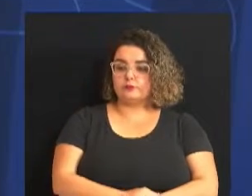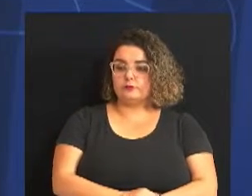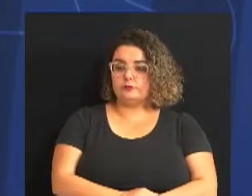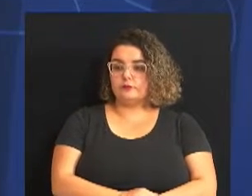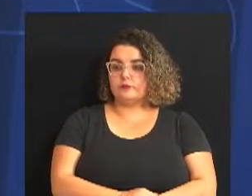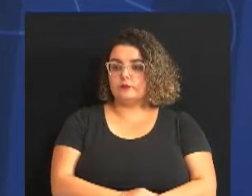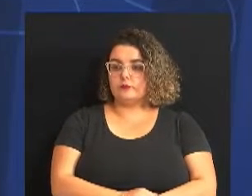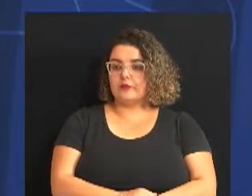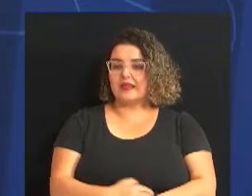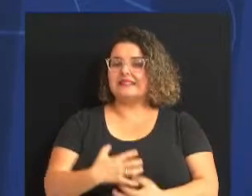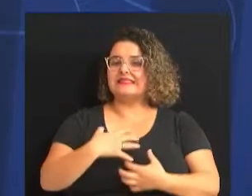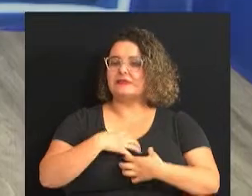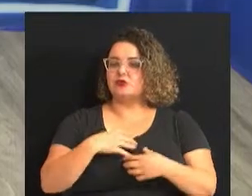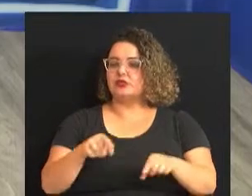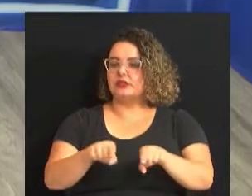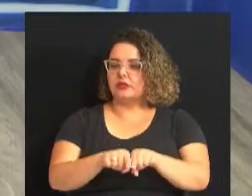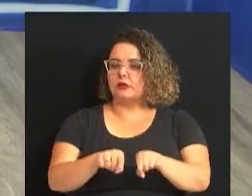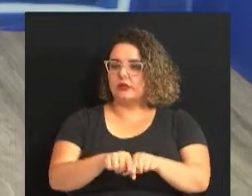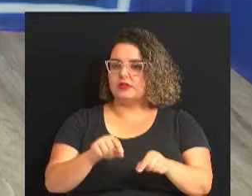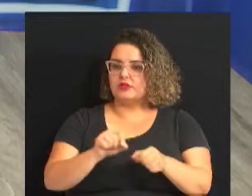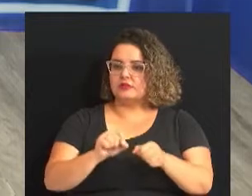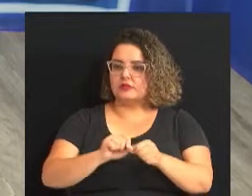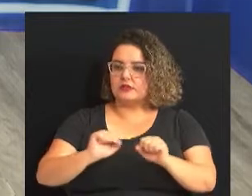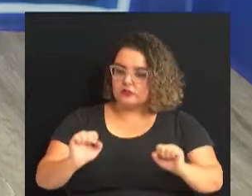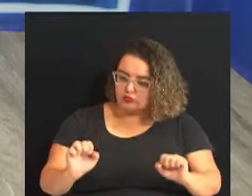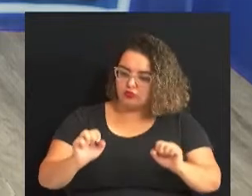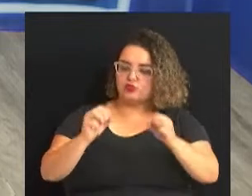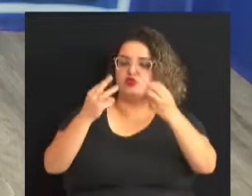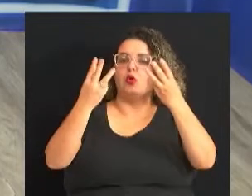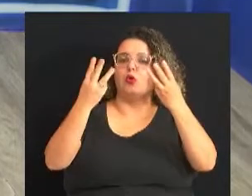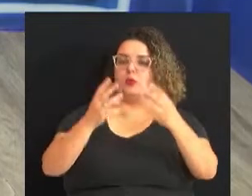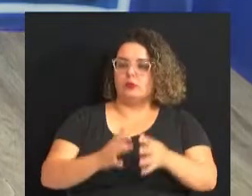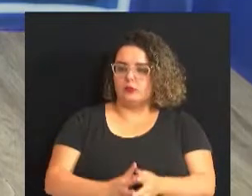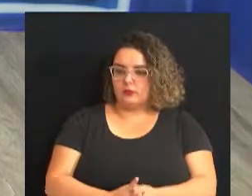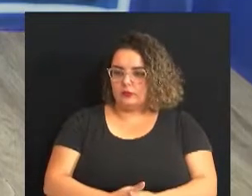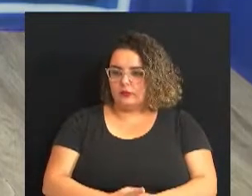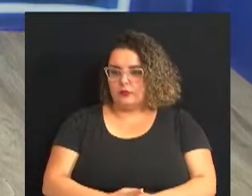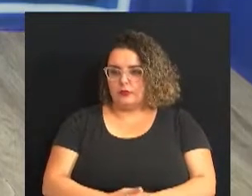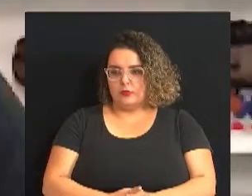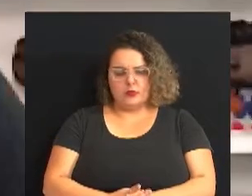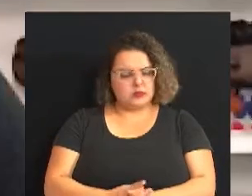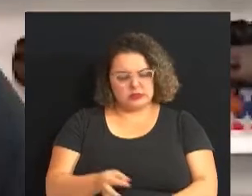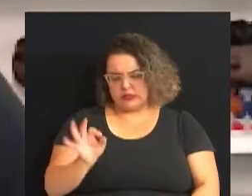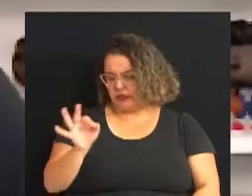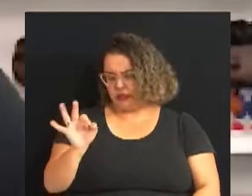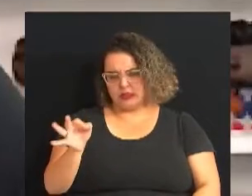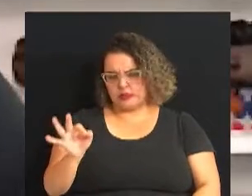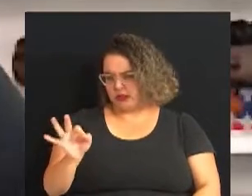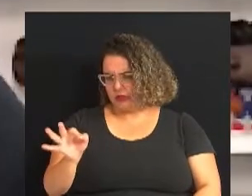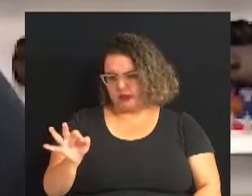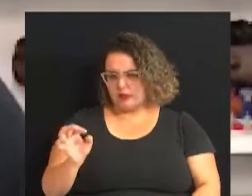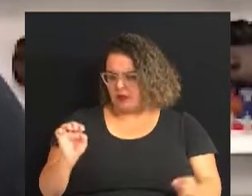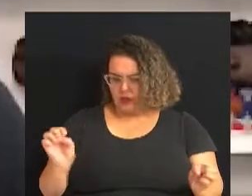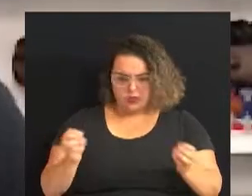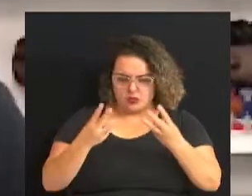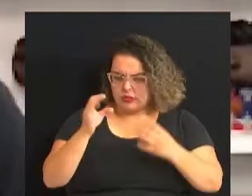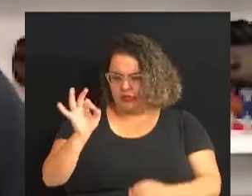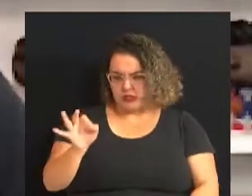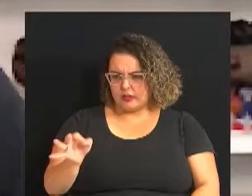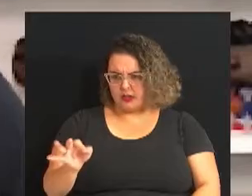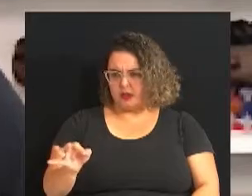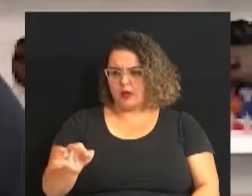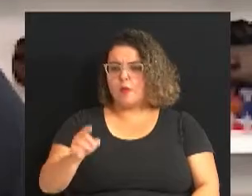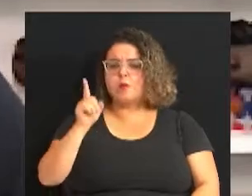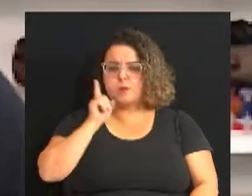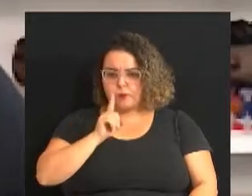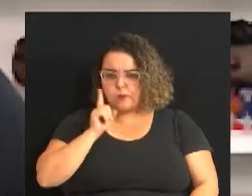é uma maneira também de fazer um espetáculo, né? Sem dúvida. Não, o espetáculo, e acho que isso os norte-americanos eles fazem